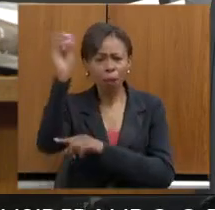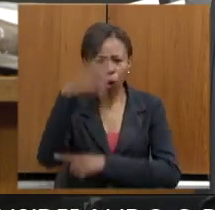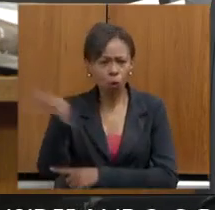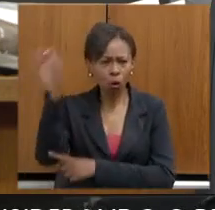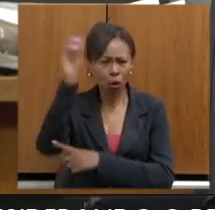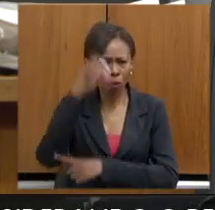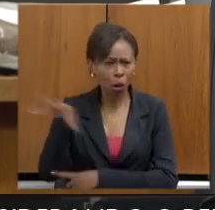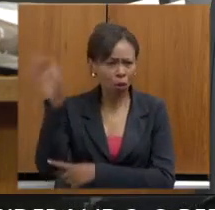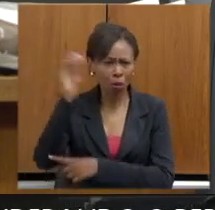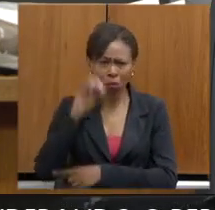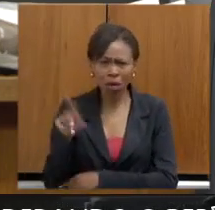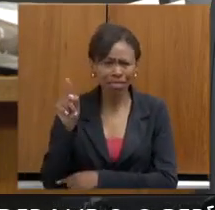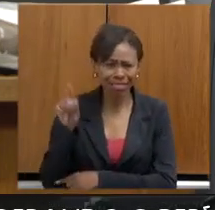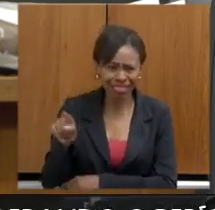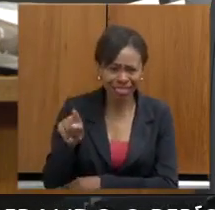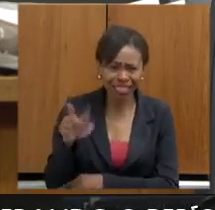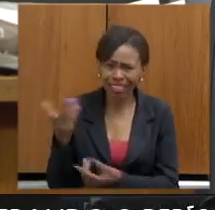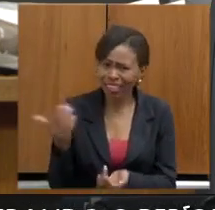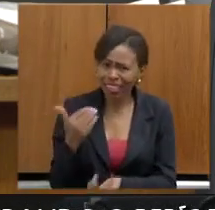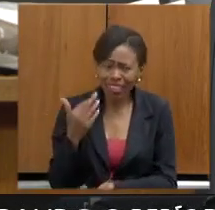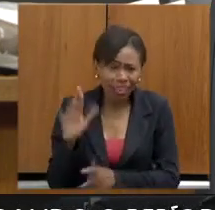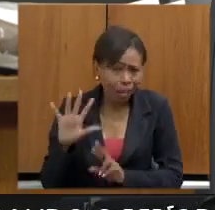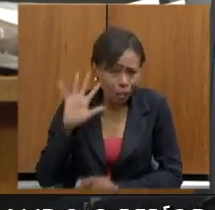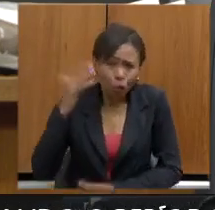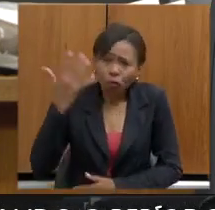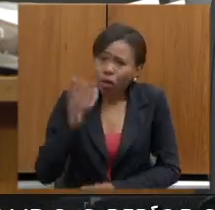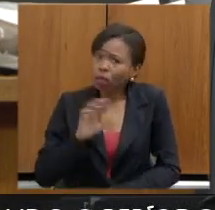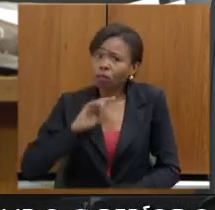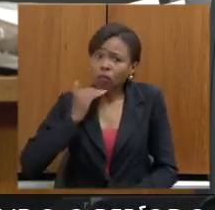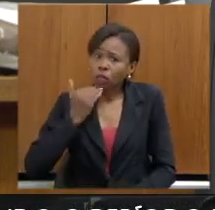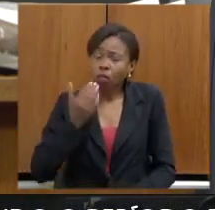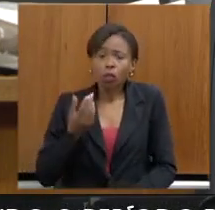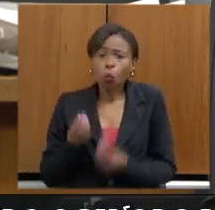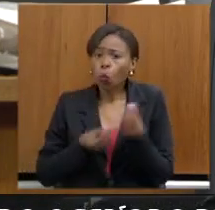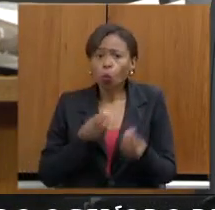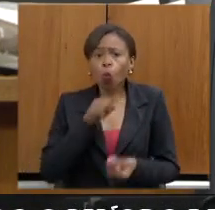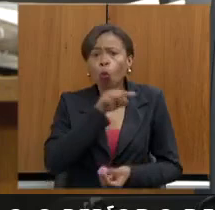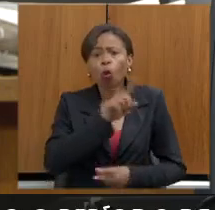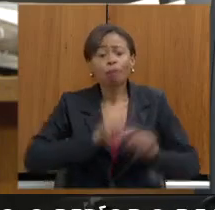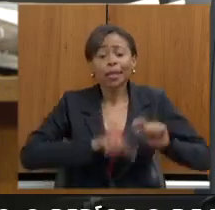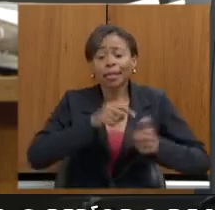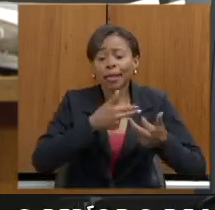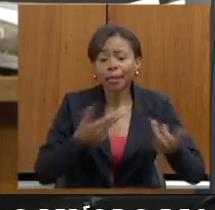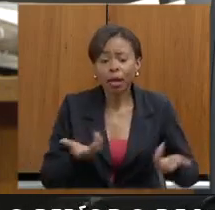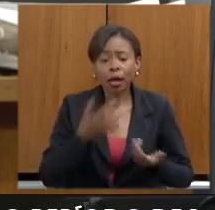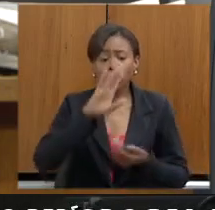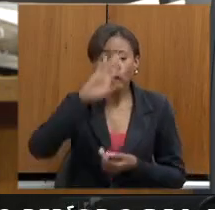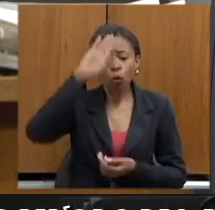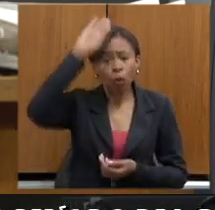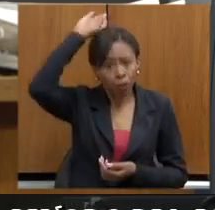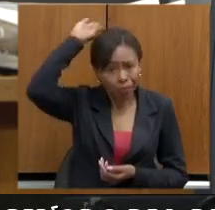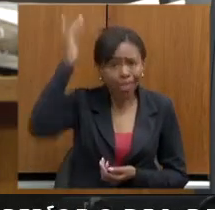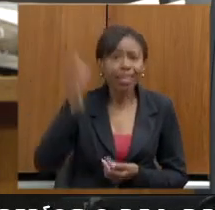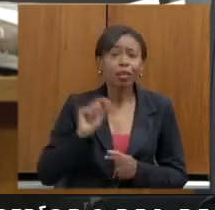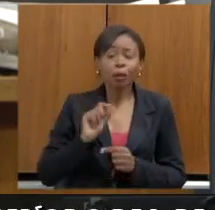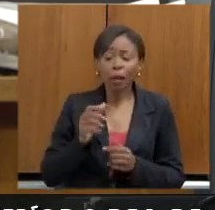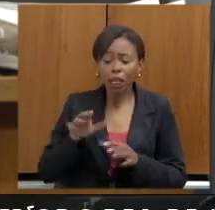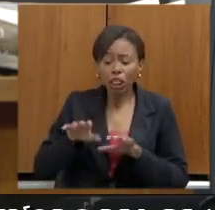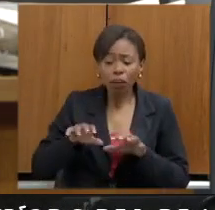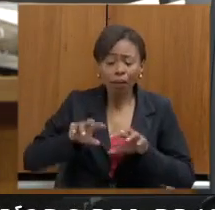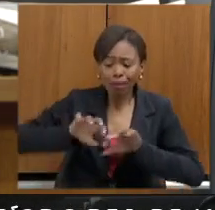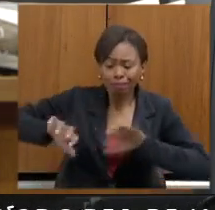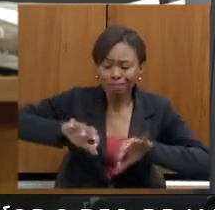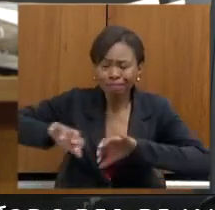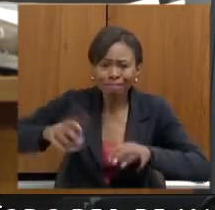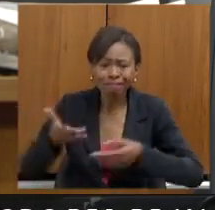não tem desencarcerador e como é que tá esses equipamentos também dos Bombeiros né o desencarcerador essa é uma